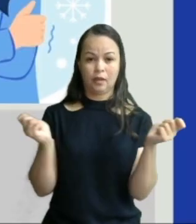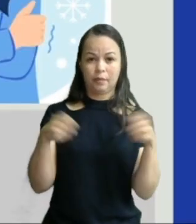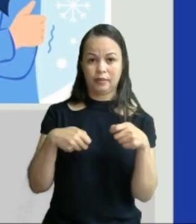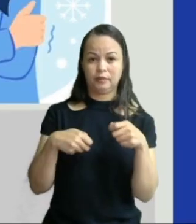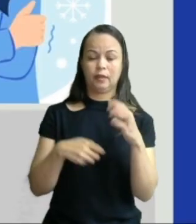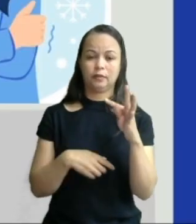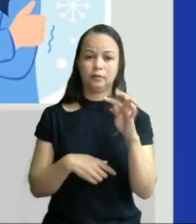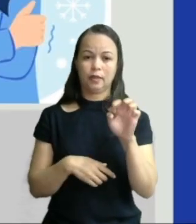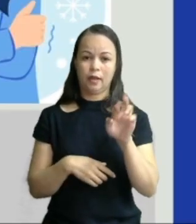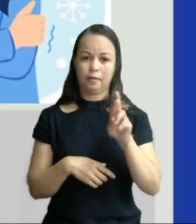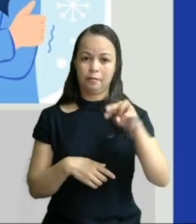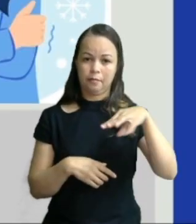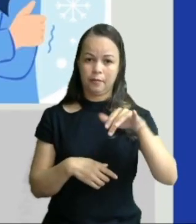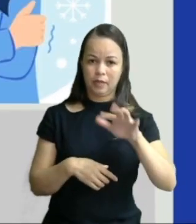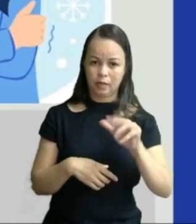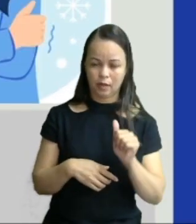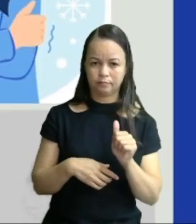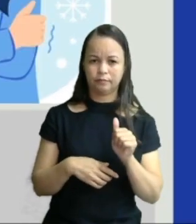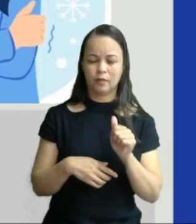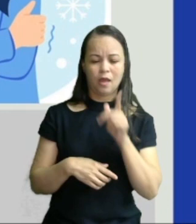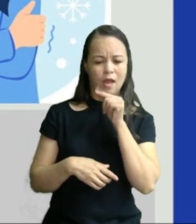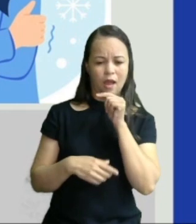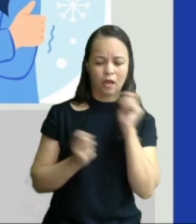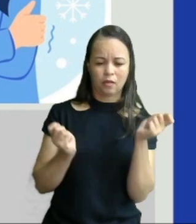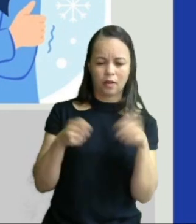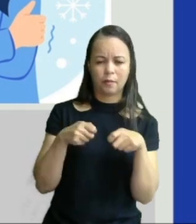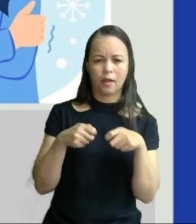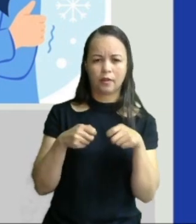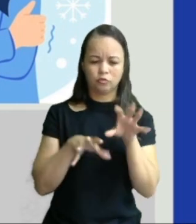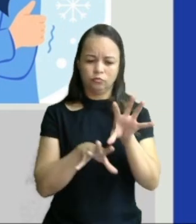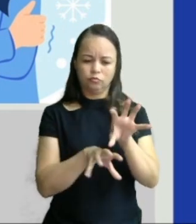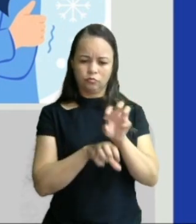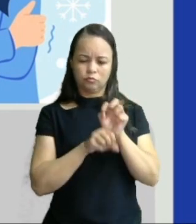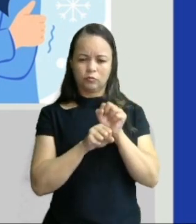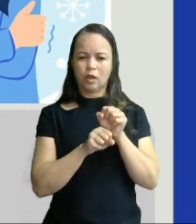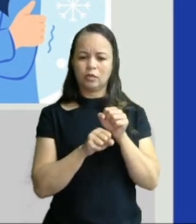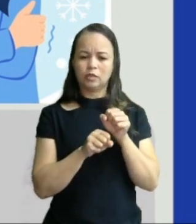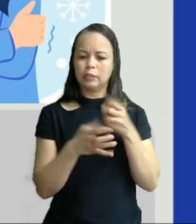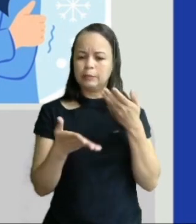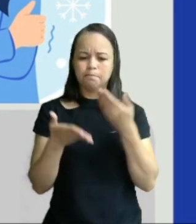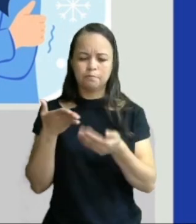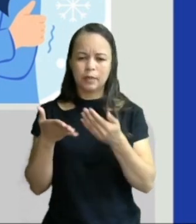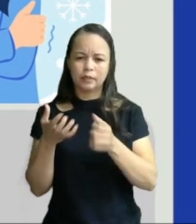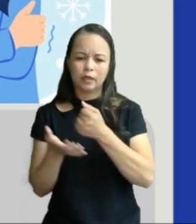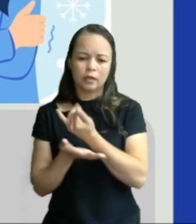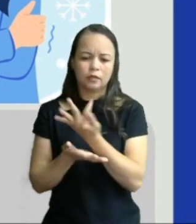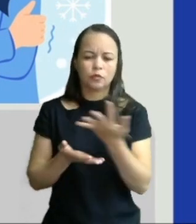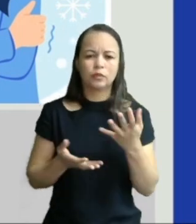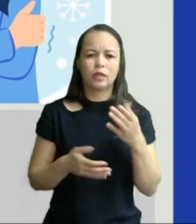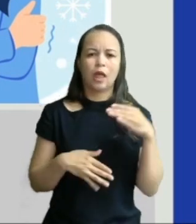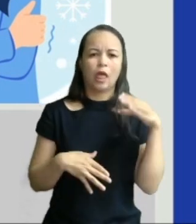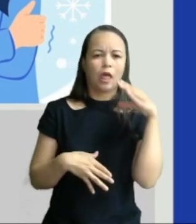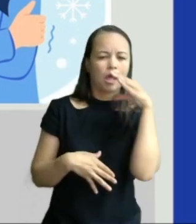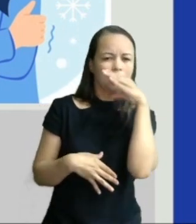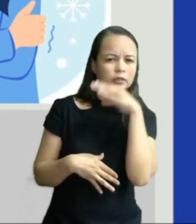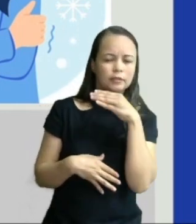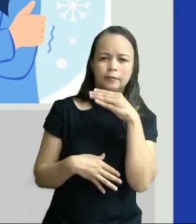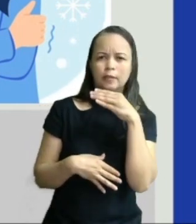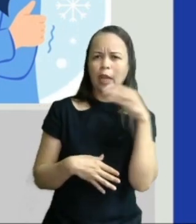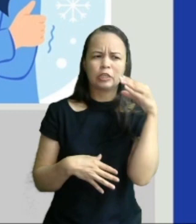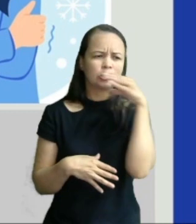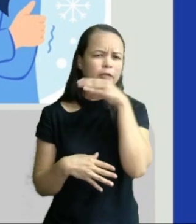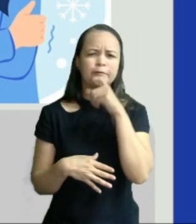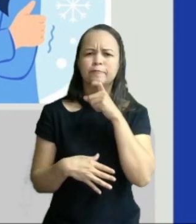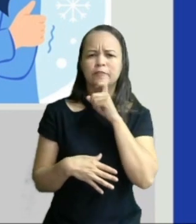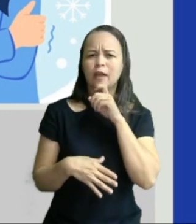Capacidade térmica. A água é capaz de absorver e perder grandes quantidades de calor sem esquentar nem